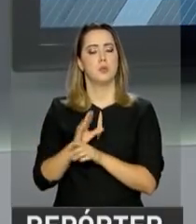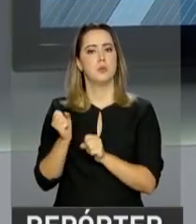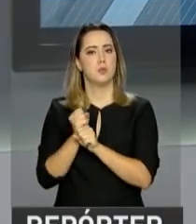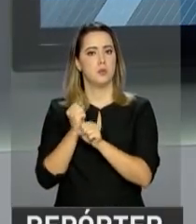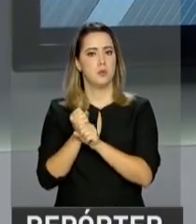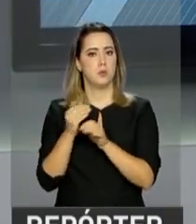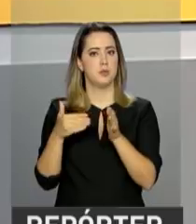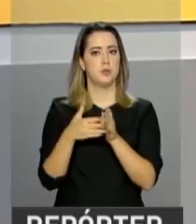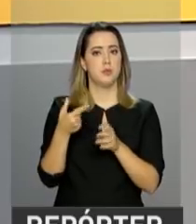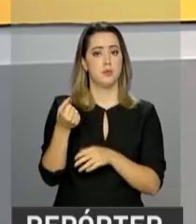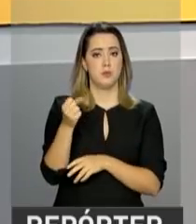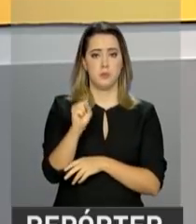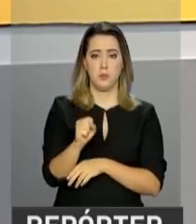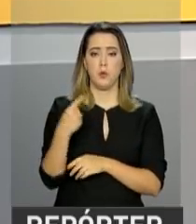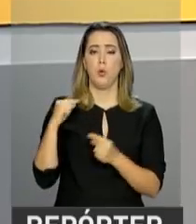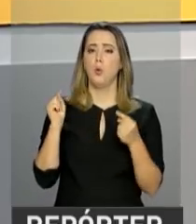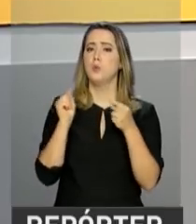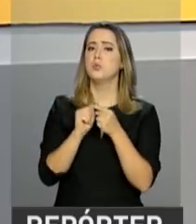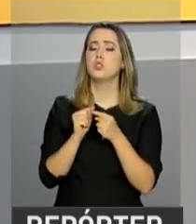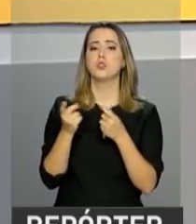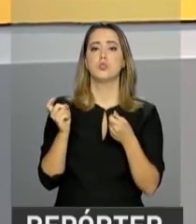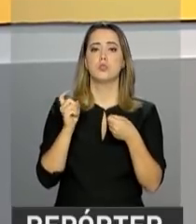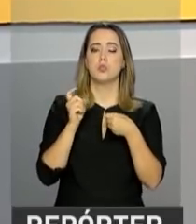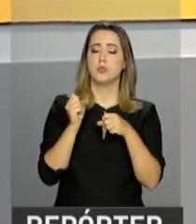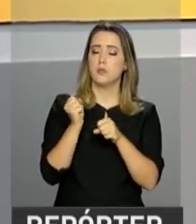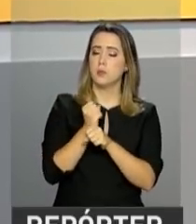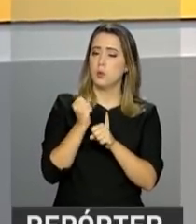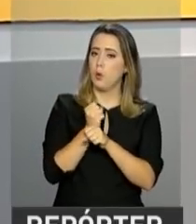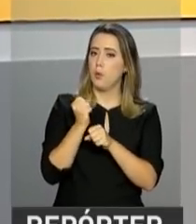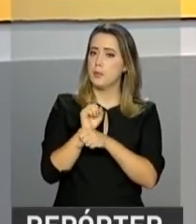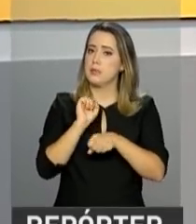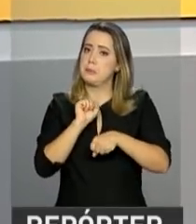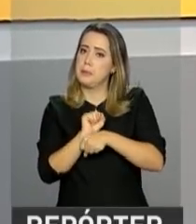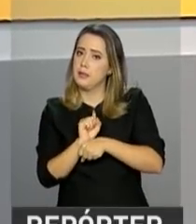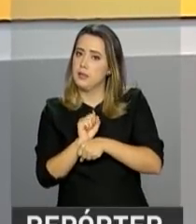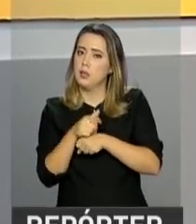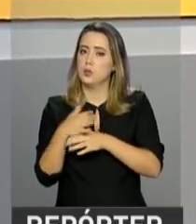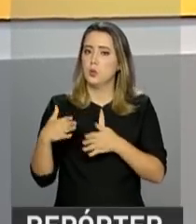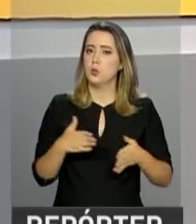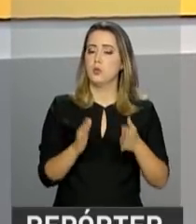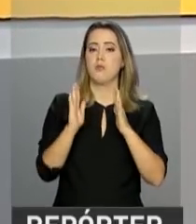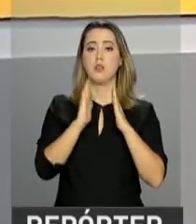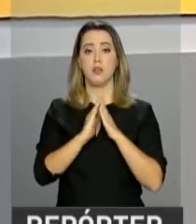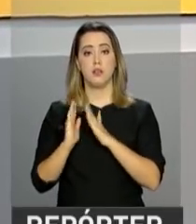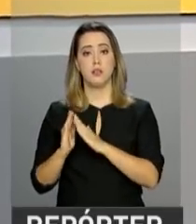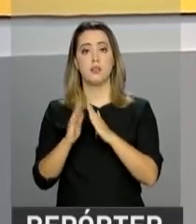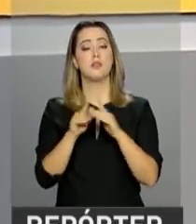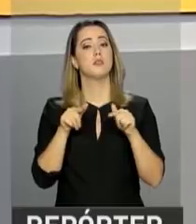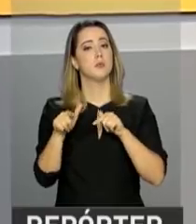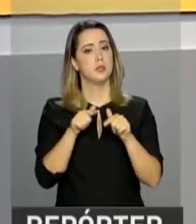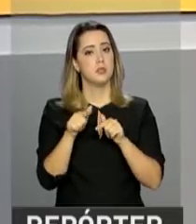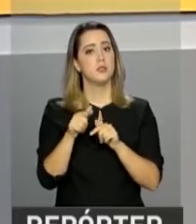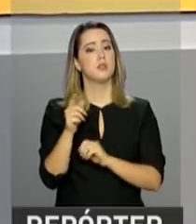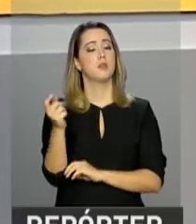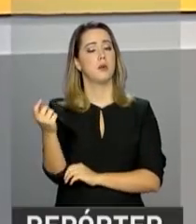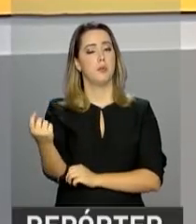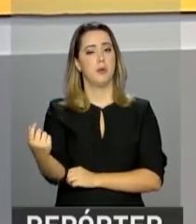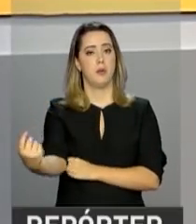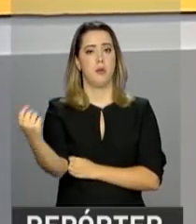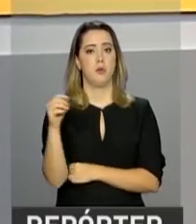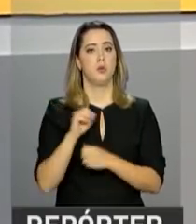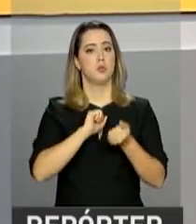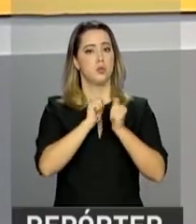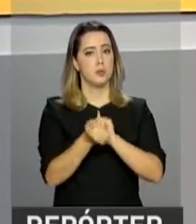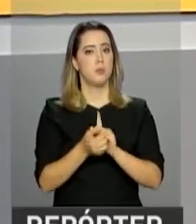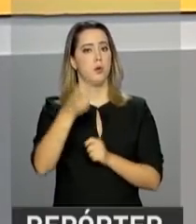2018 o intuito é retomar projetos parados como rodovias moradias e também ações na área de esportes cultura